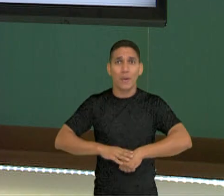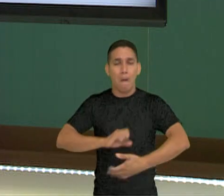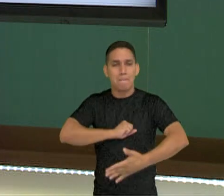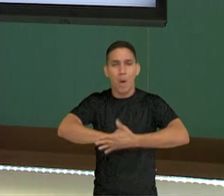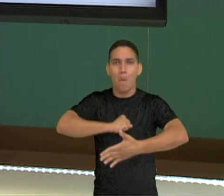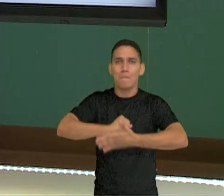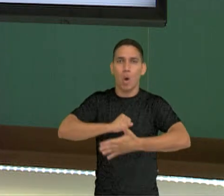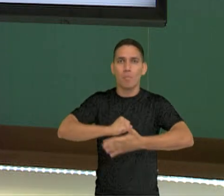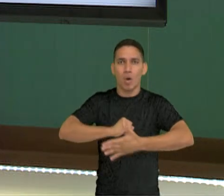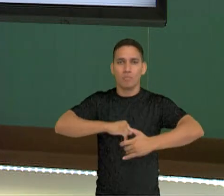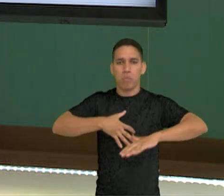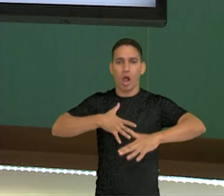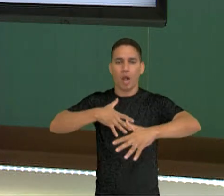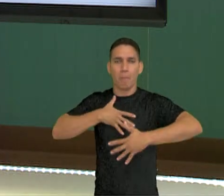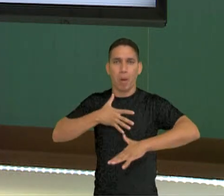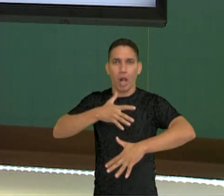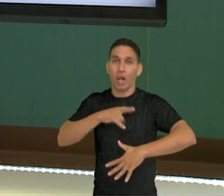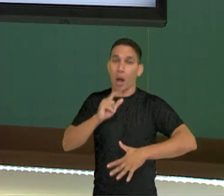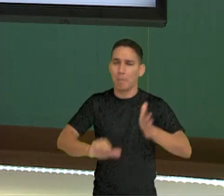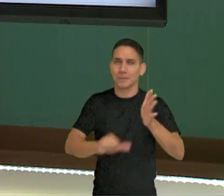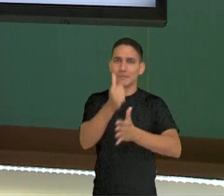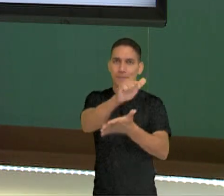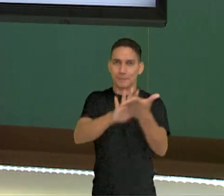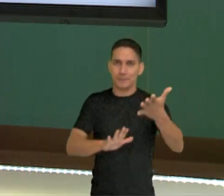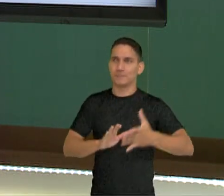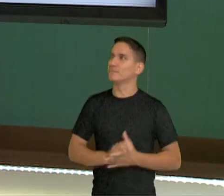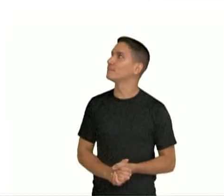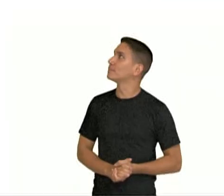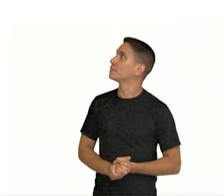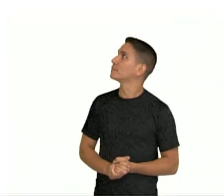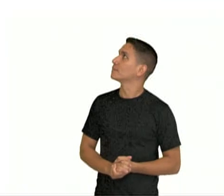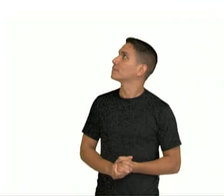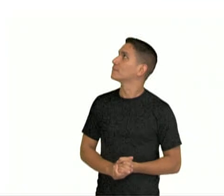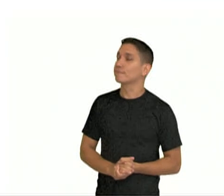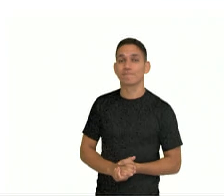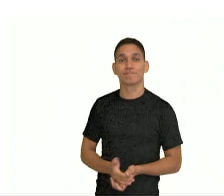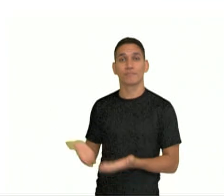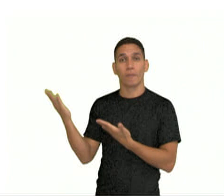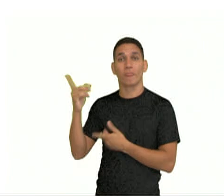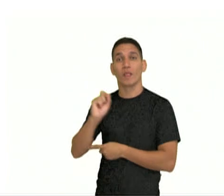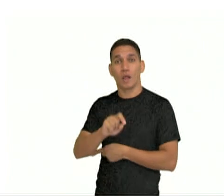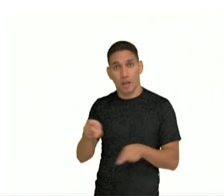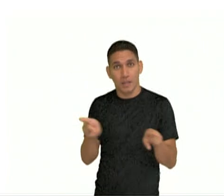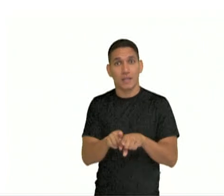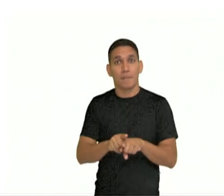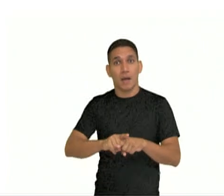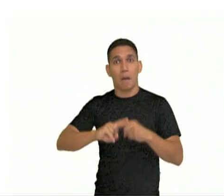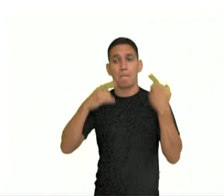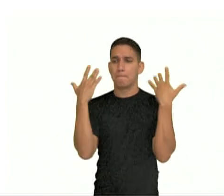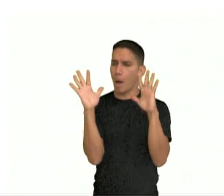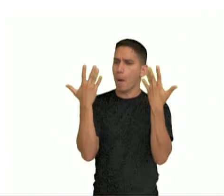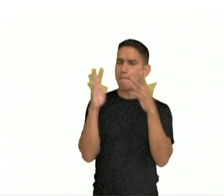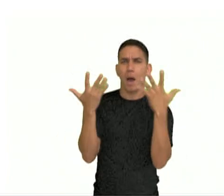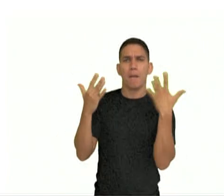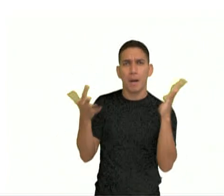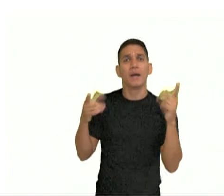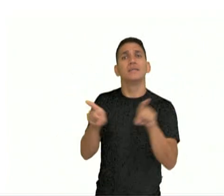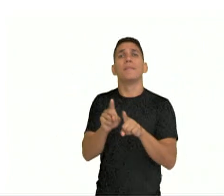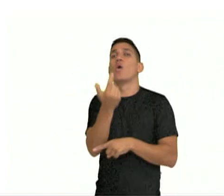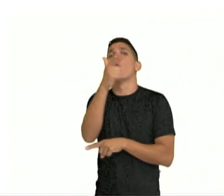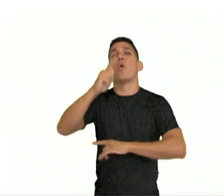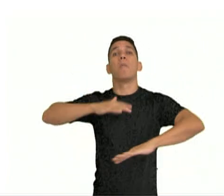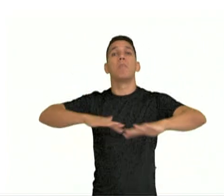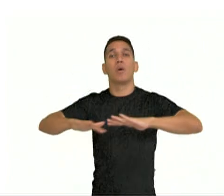instrumento para produzir um som vamos a uma primeira atividade além de batida de Palmas podemos usar outros